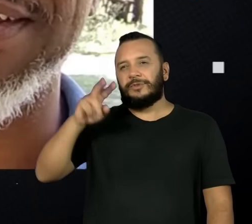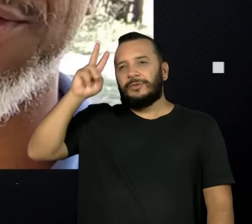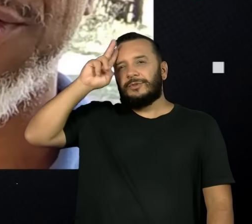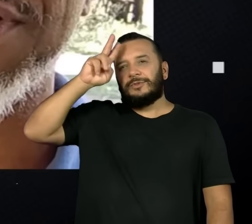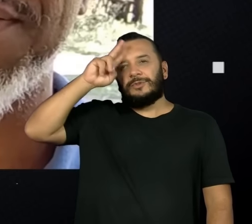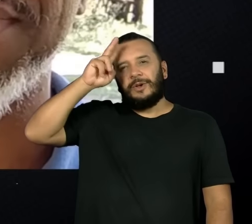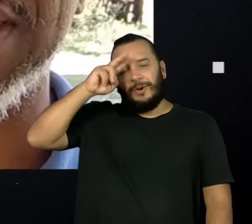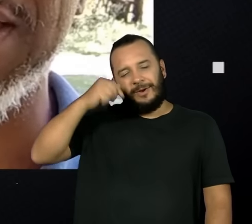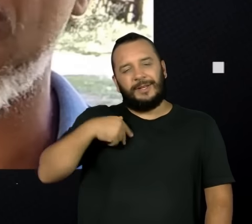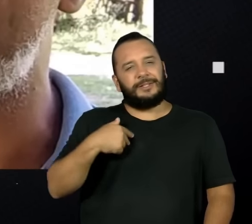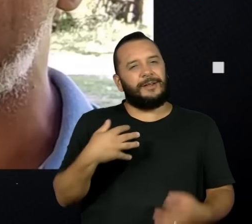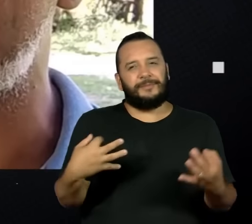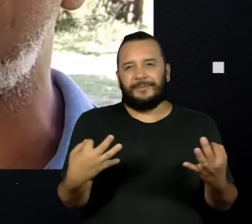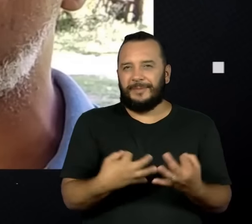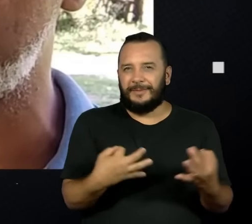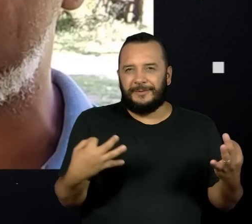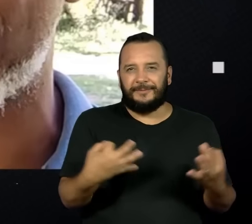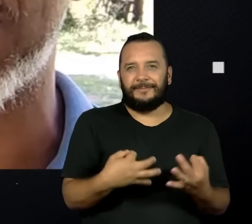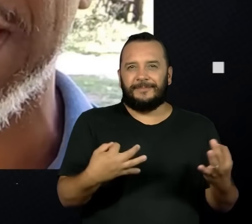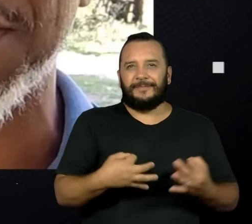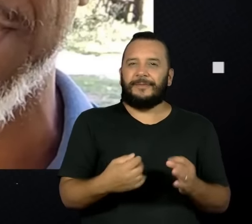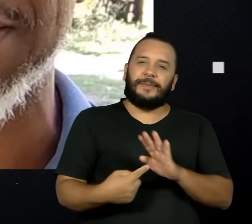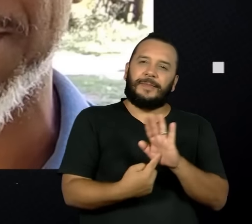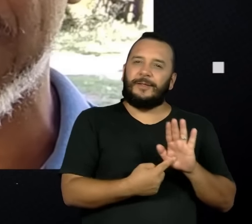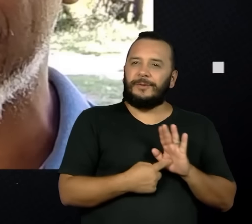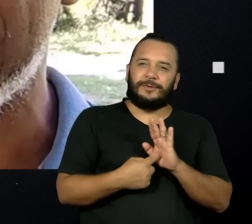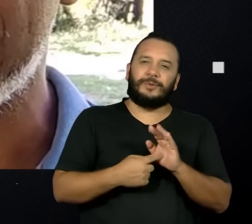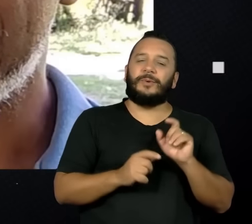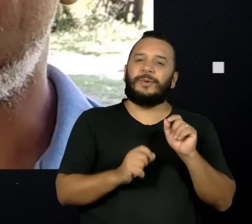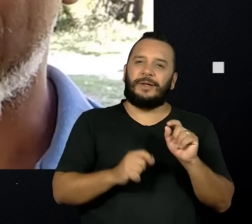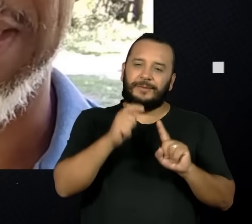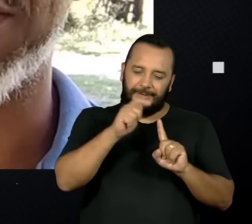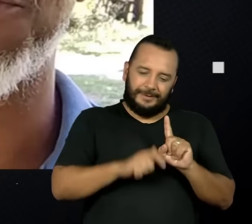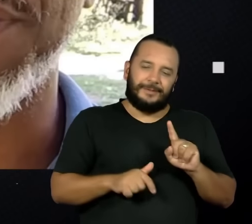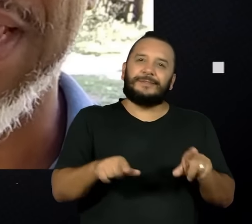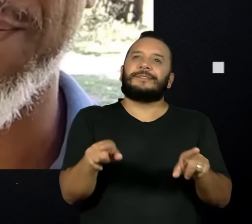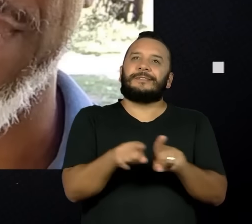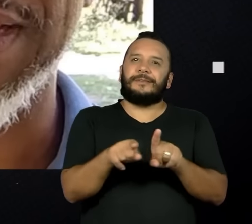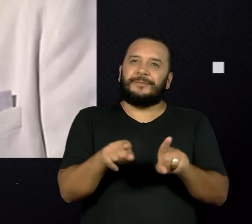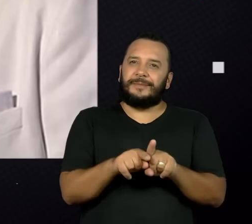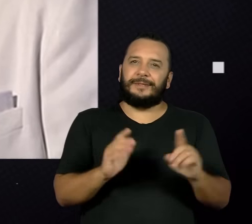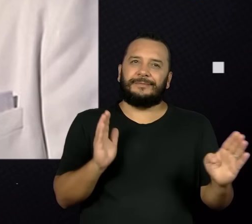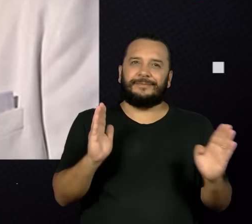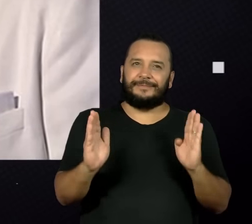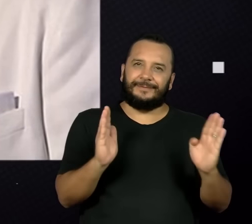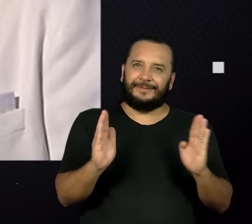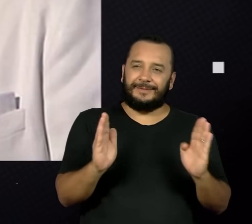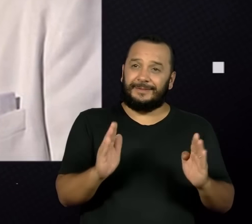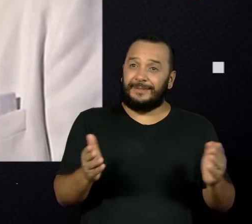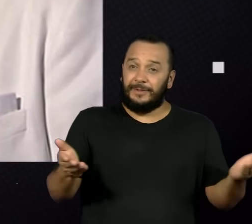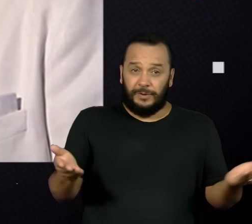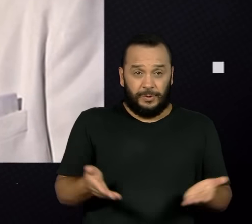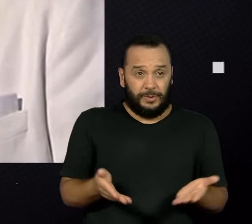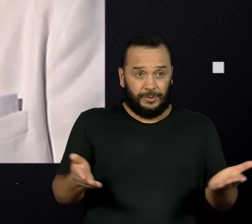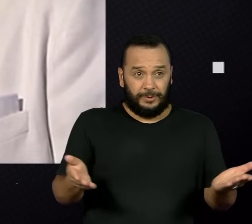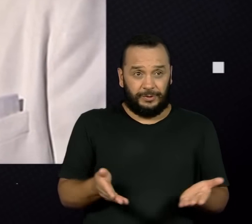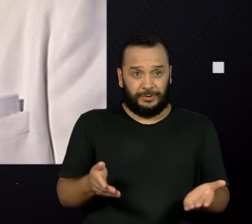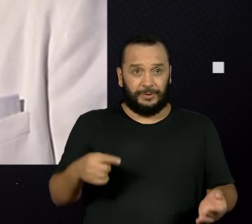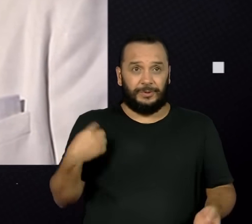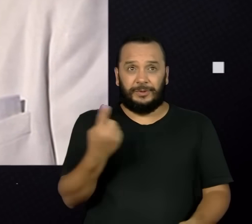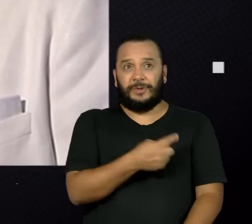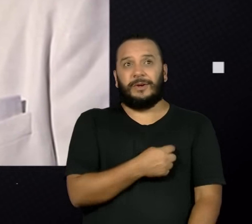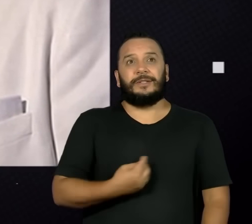interpretação trouxe a vida não apenas um personagem mas também o retrato de uma época e hoje nós estamos